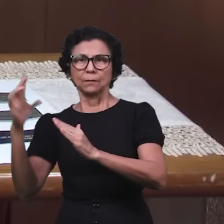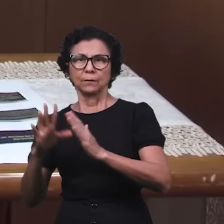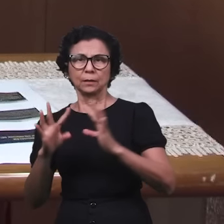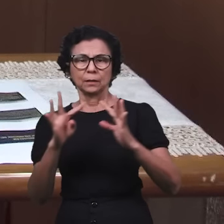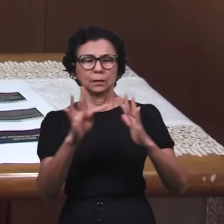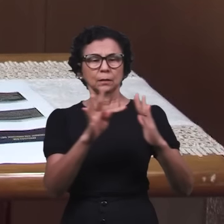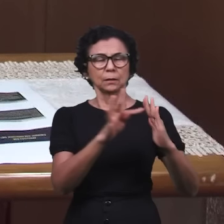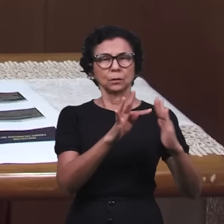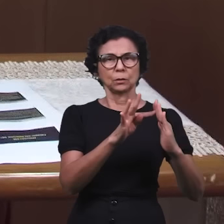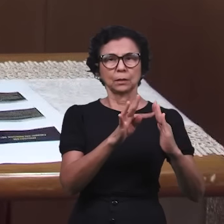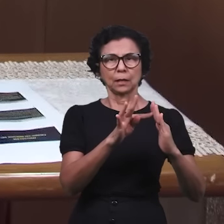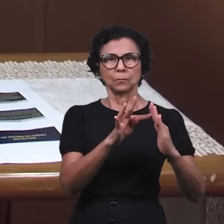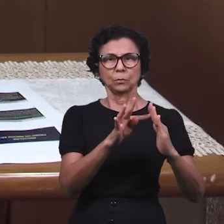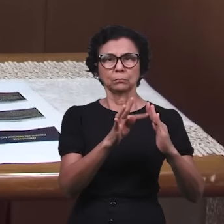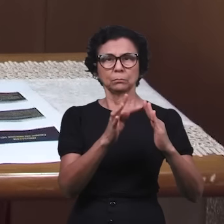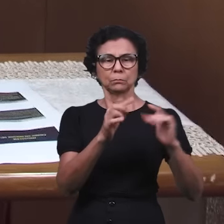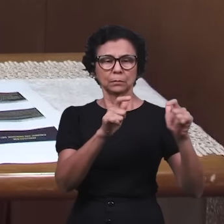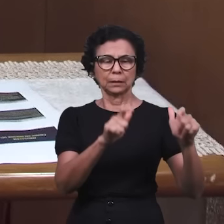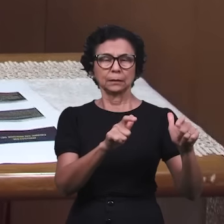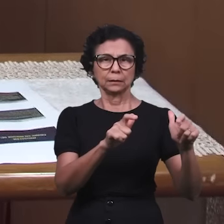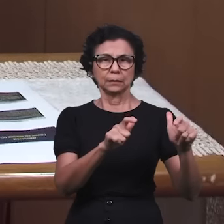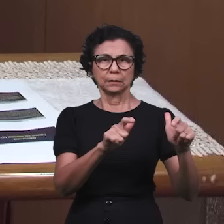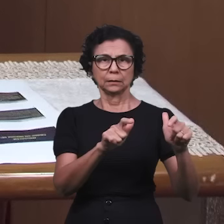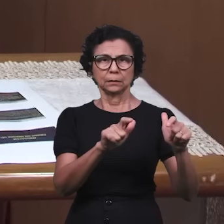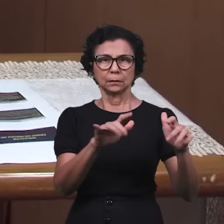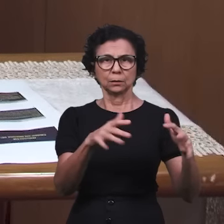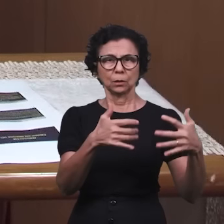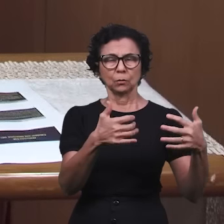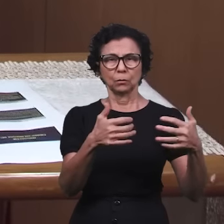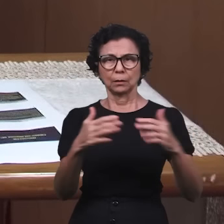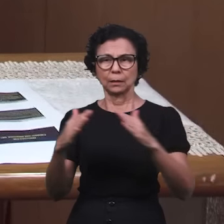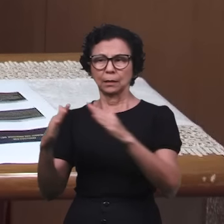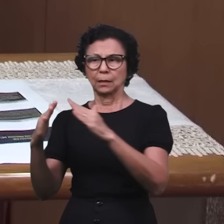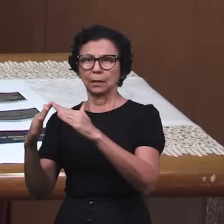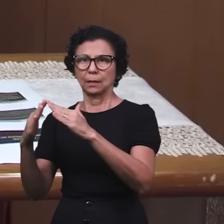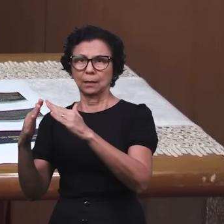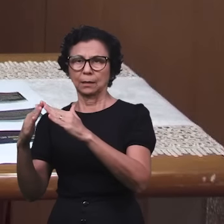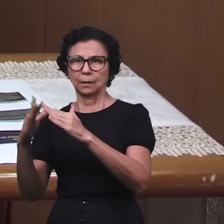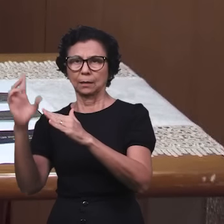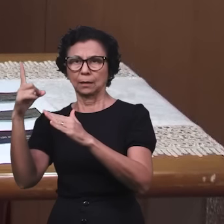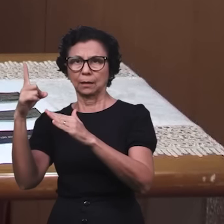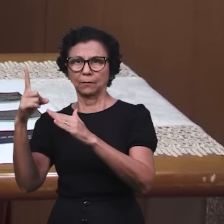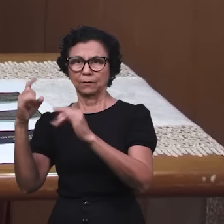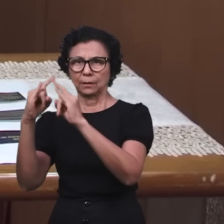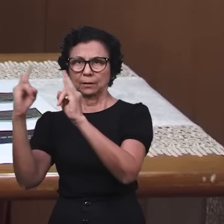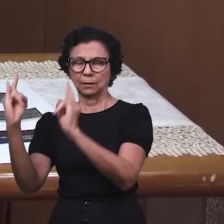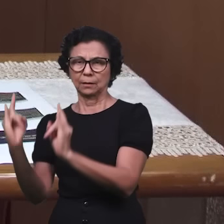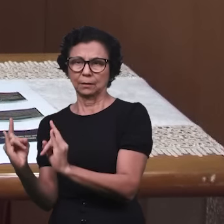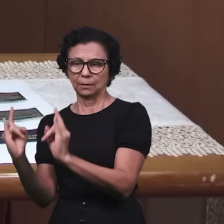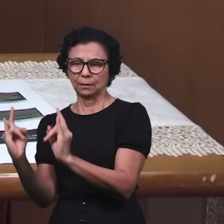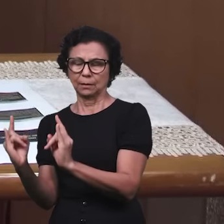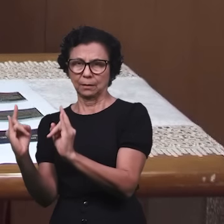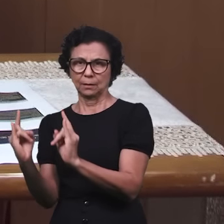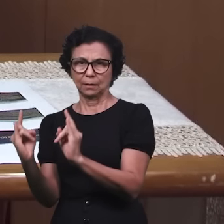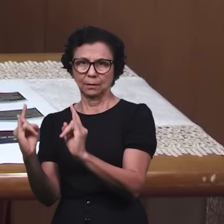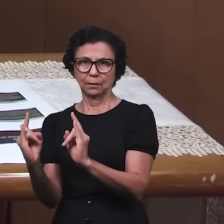Ele buscou, e a arca estava em outro lugar. Então ele colocou a arca do lado da sua casa, a tenda, do